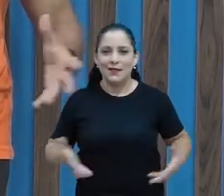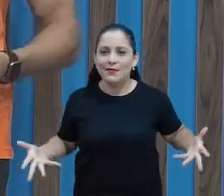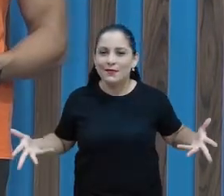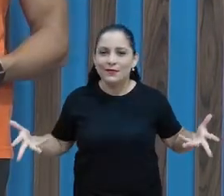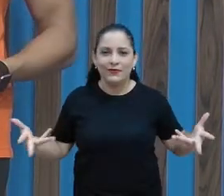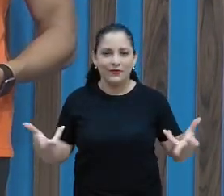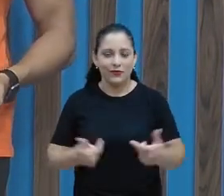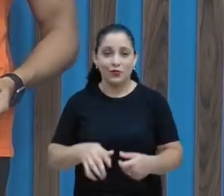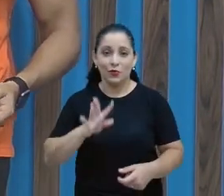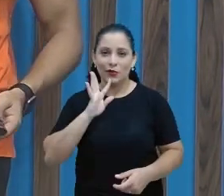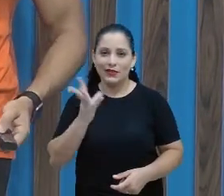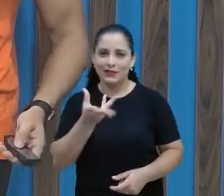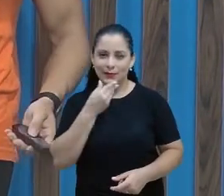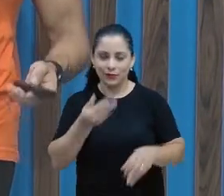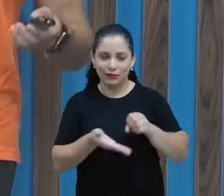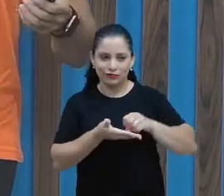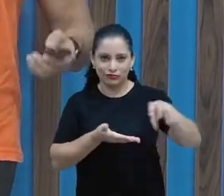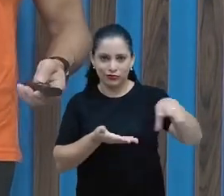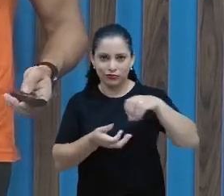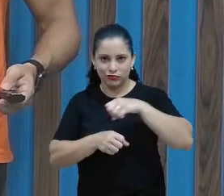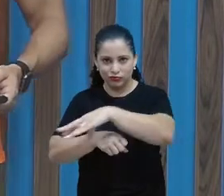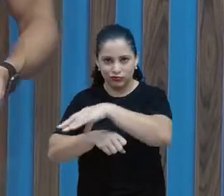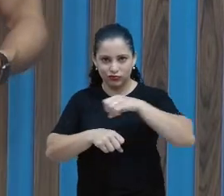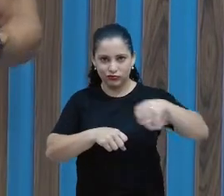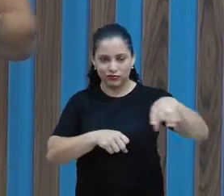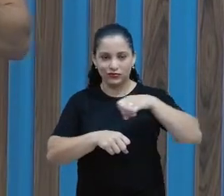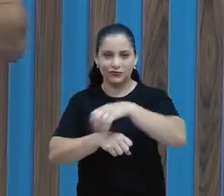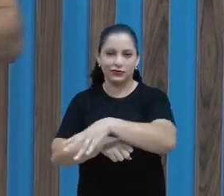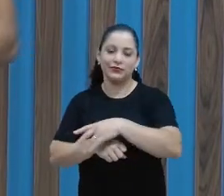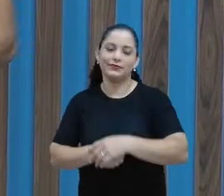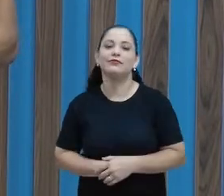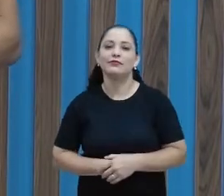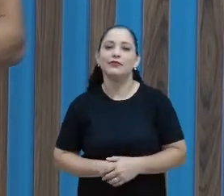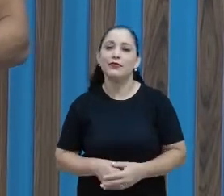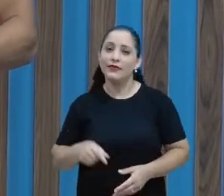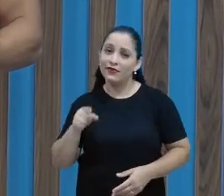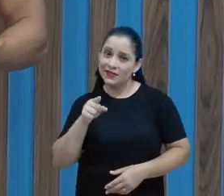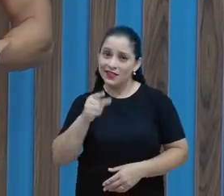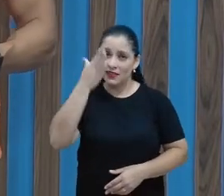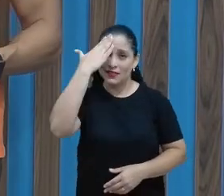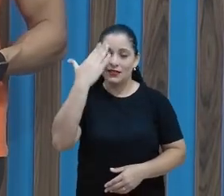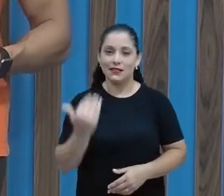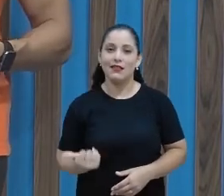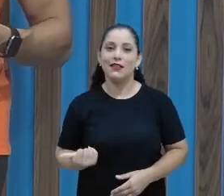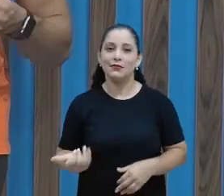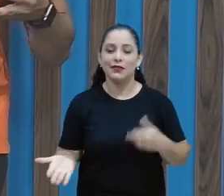compartilhando aqui o conhecimento com vocês, certo? Como você sabe, a nossa aula, ela tem um